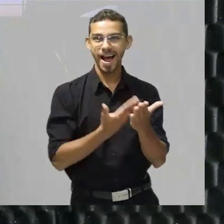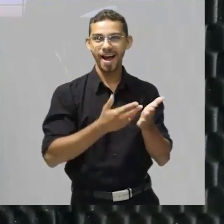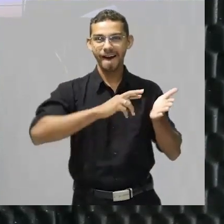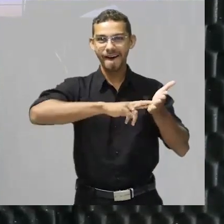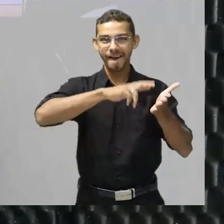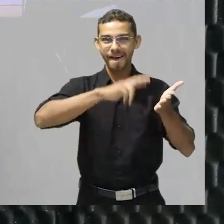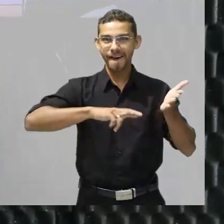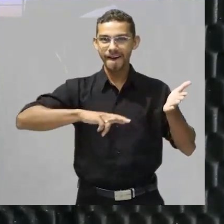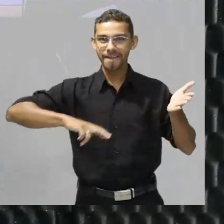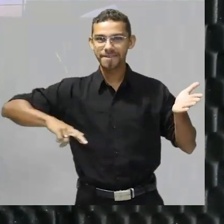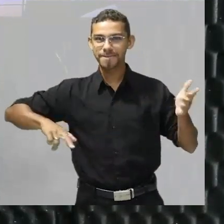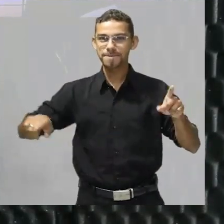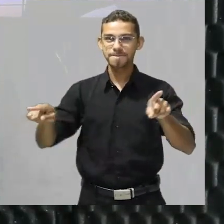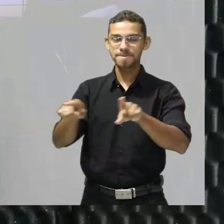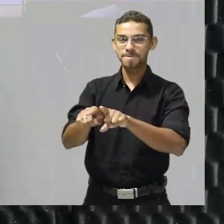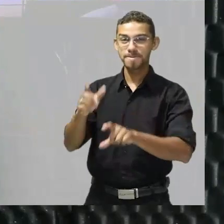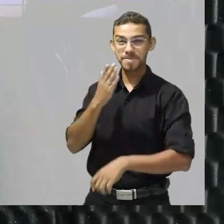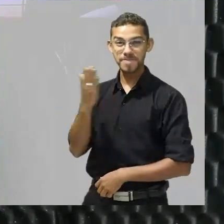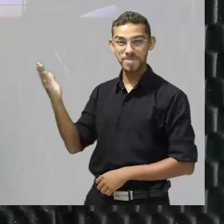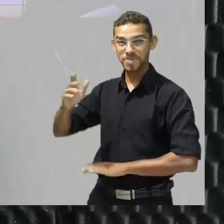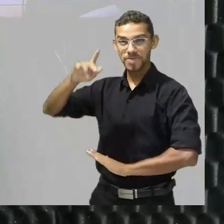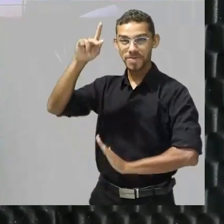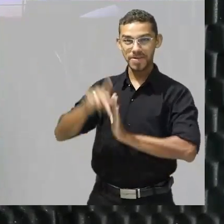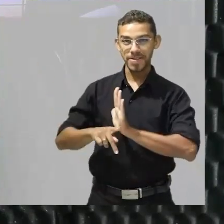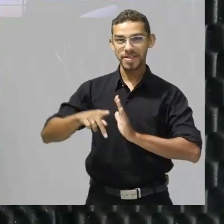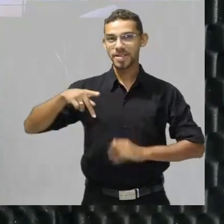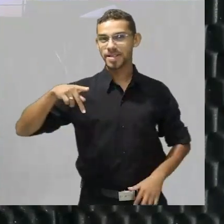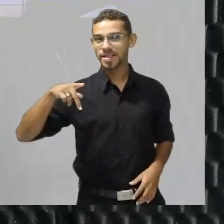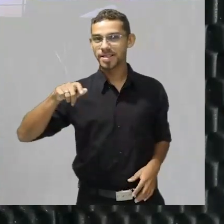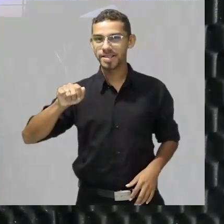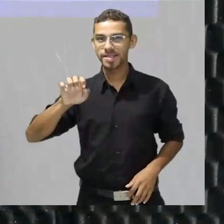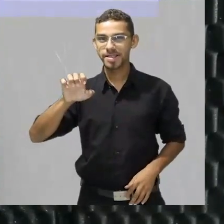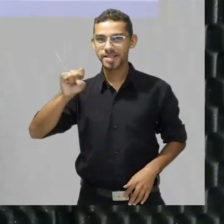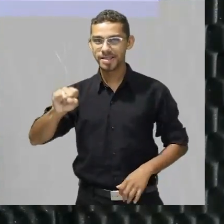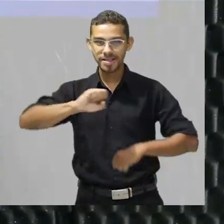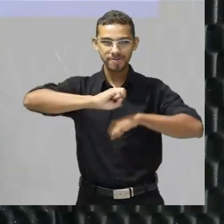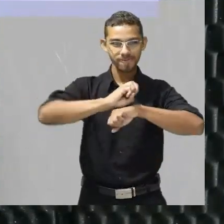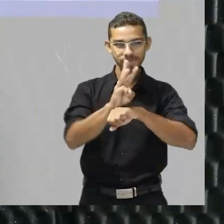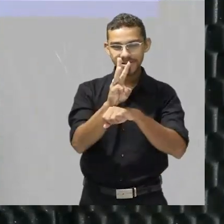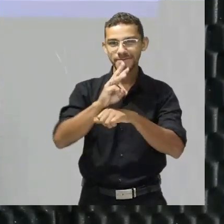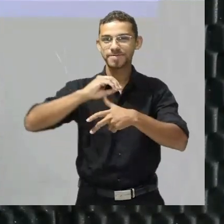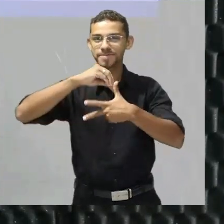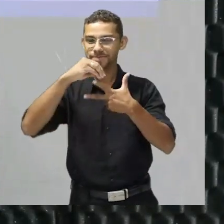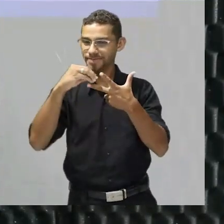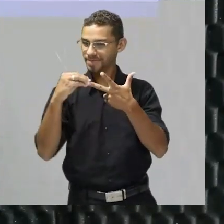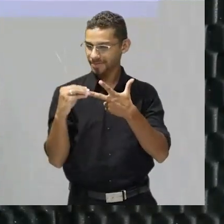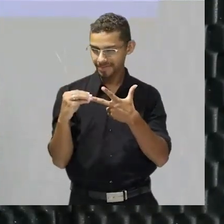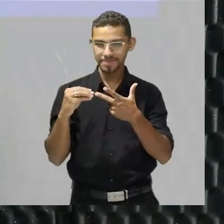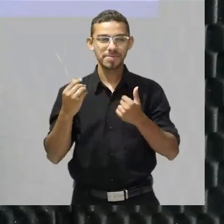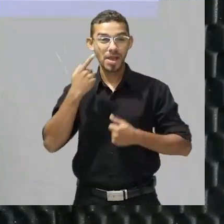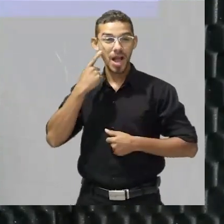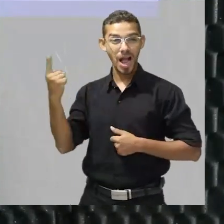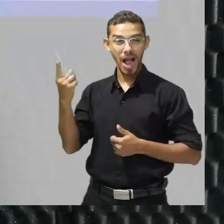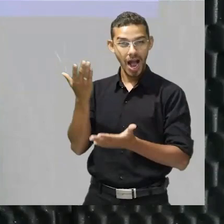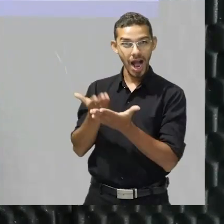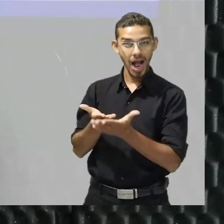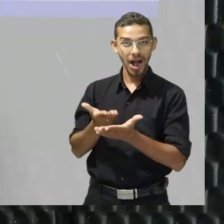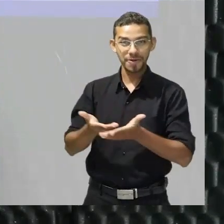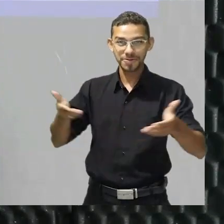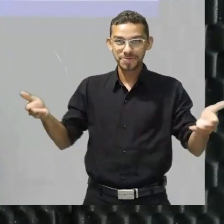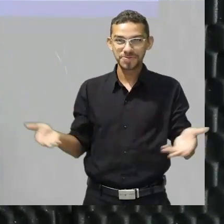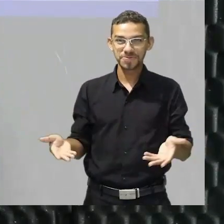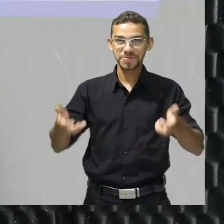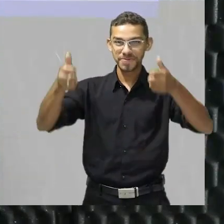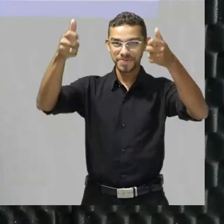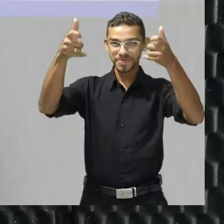pais Uema Enem Então vamos lá para nossa aula de hoje na aula de Hoje iremos falar um pouquinho sobre o